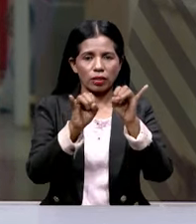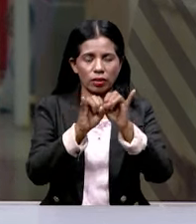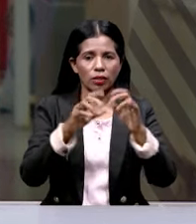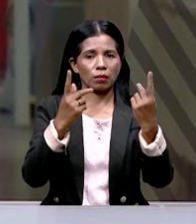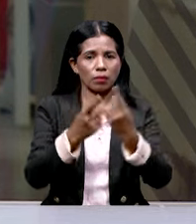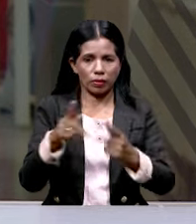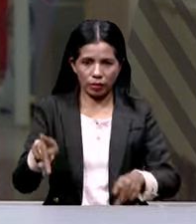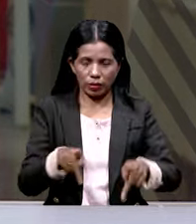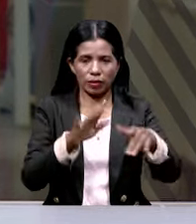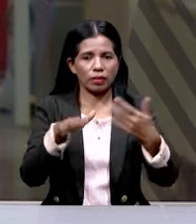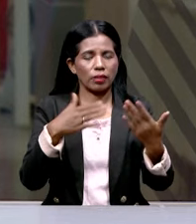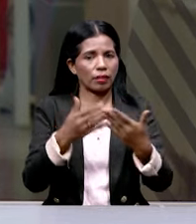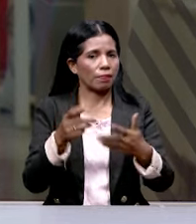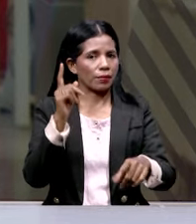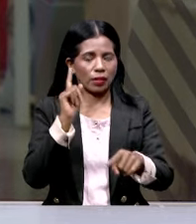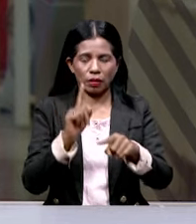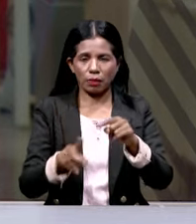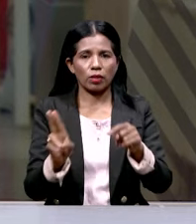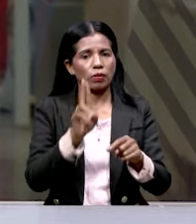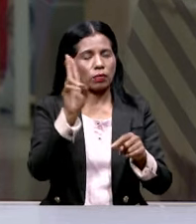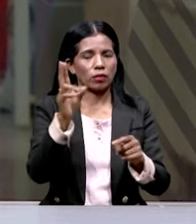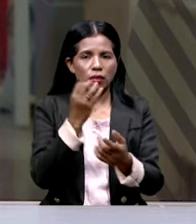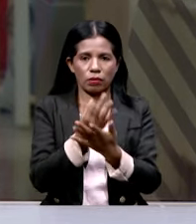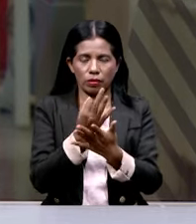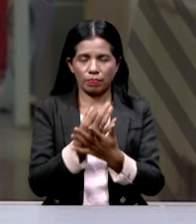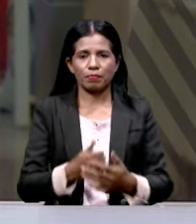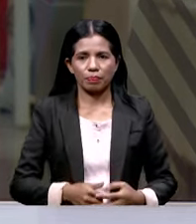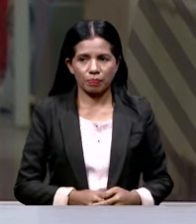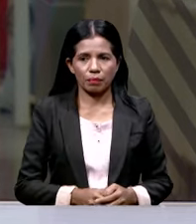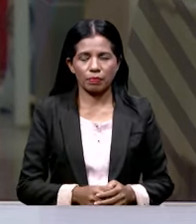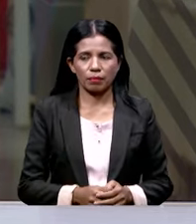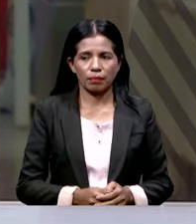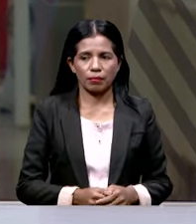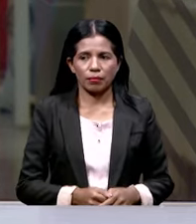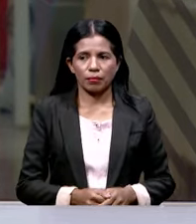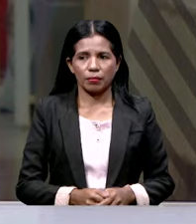pública Cira, ato labela executa orçamento.